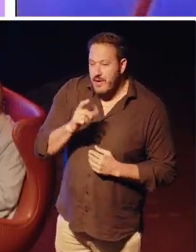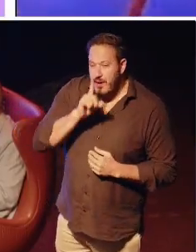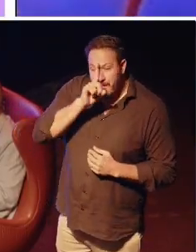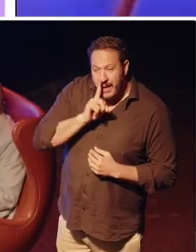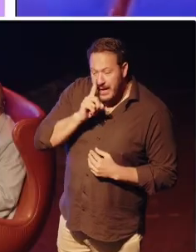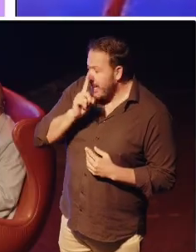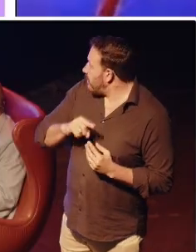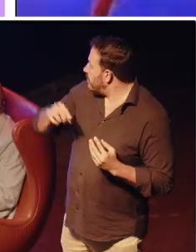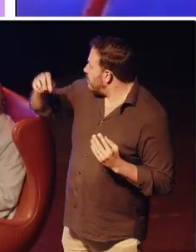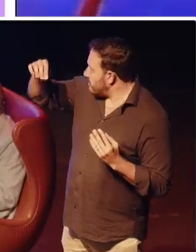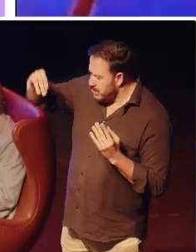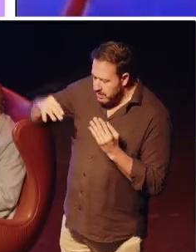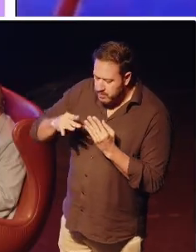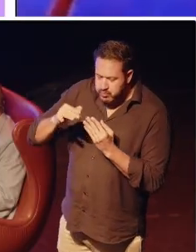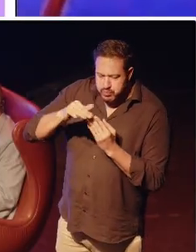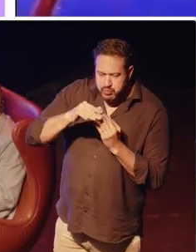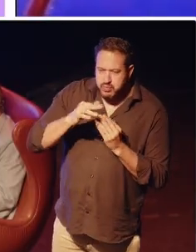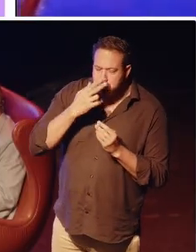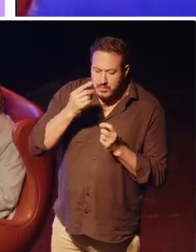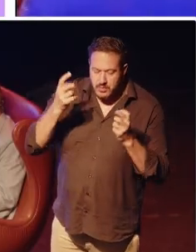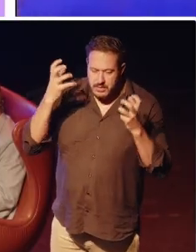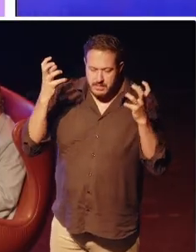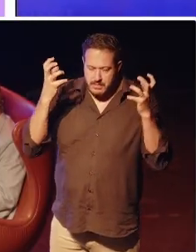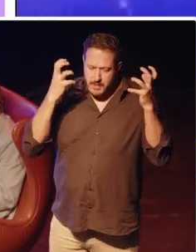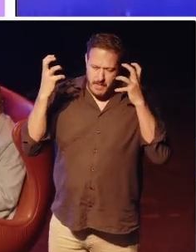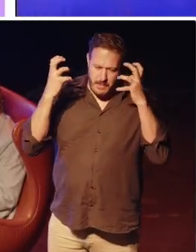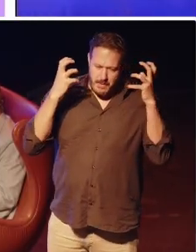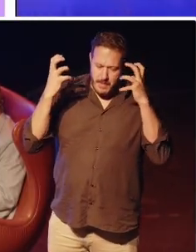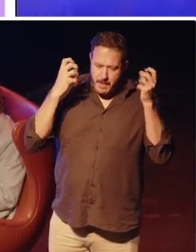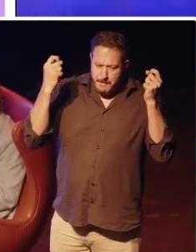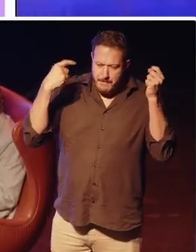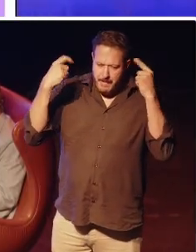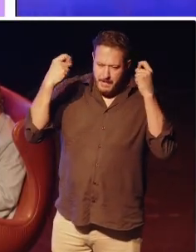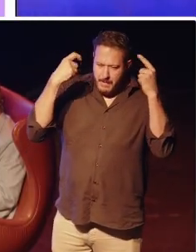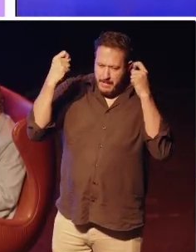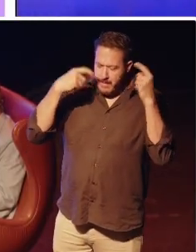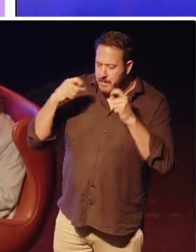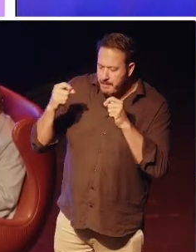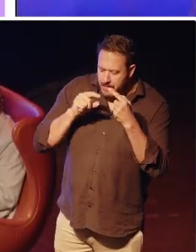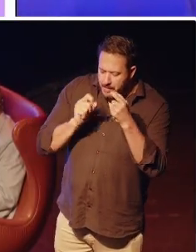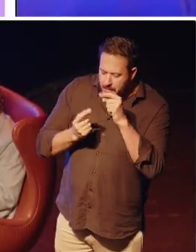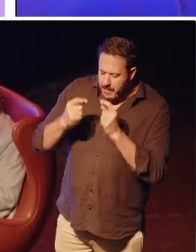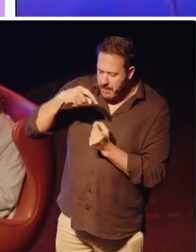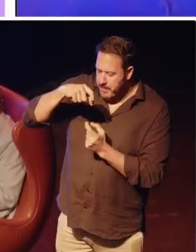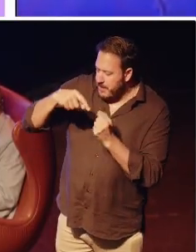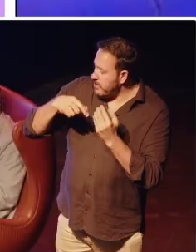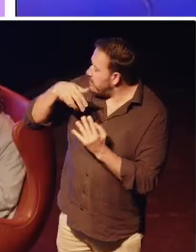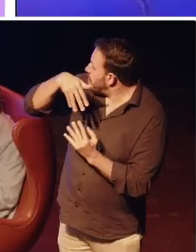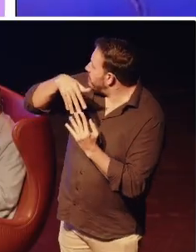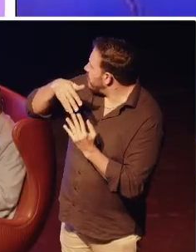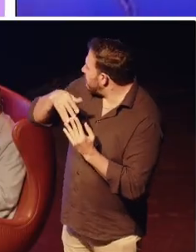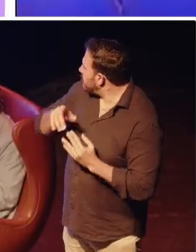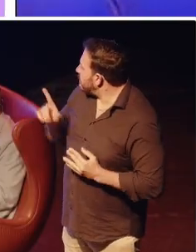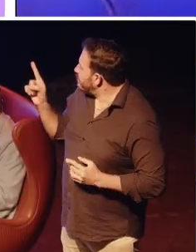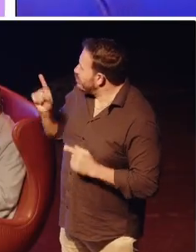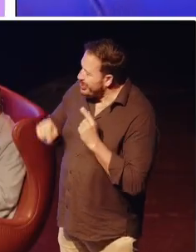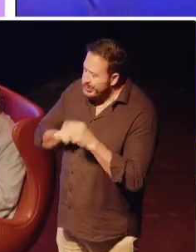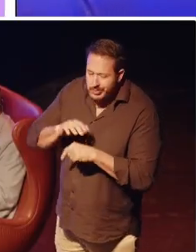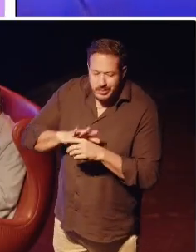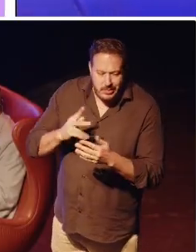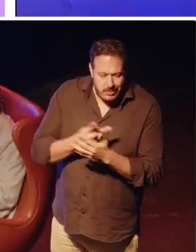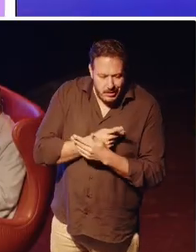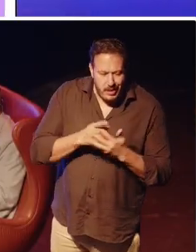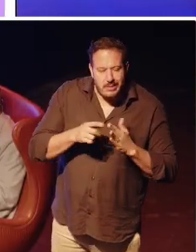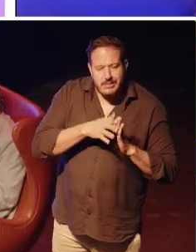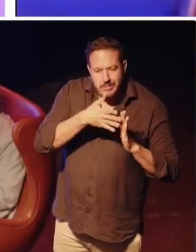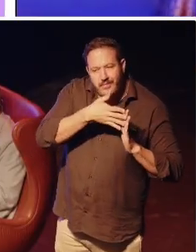são os estímulos de uma célula para outra, né? E o que acontece? Com o passar